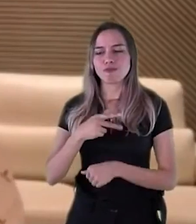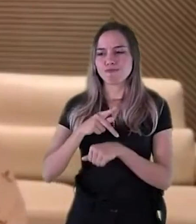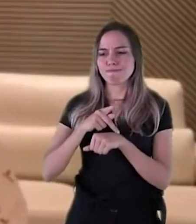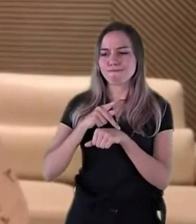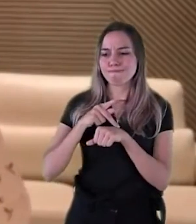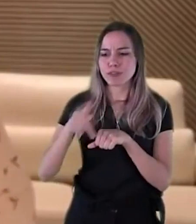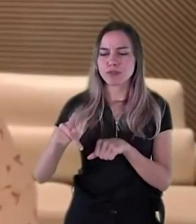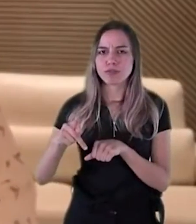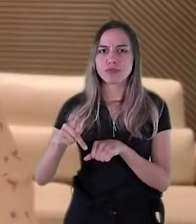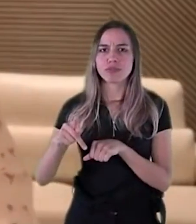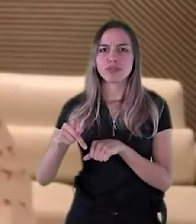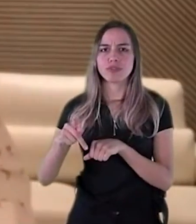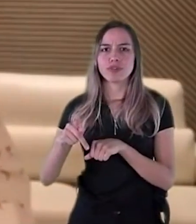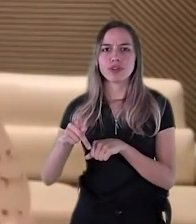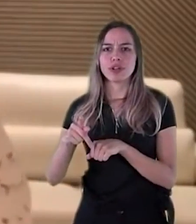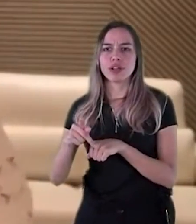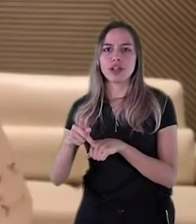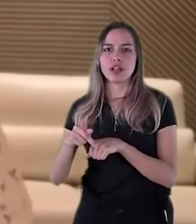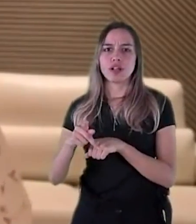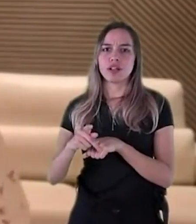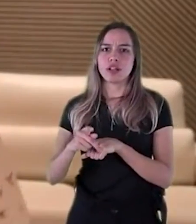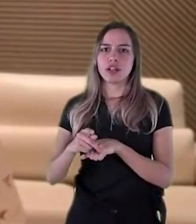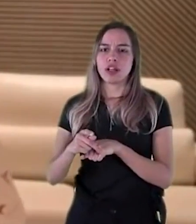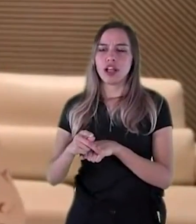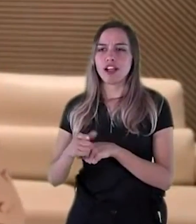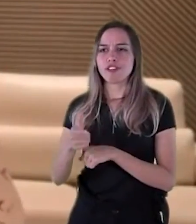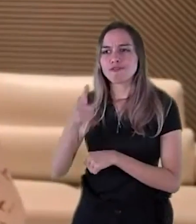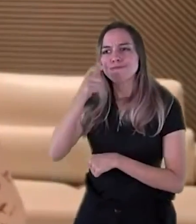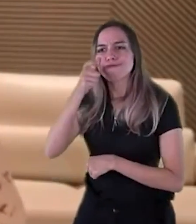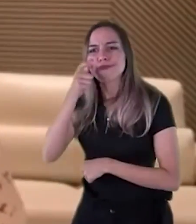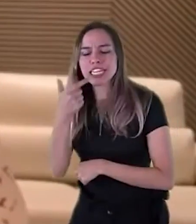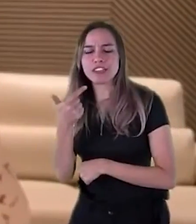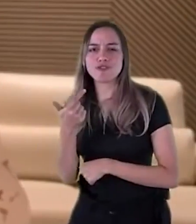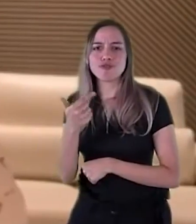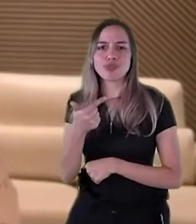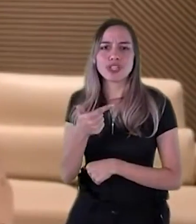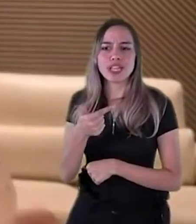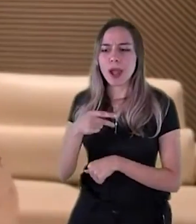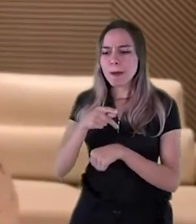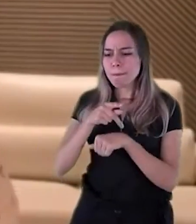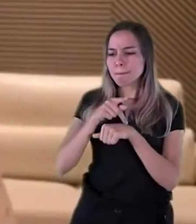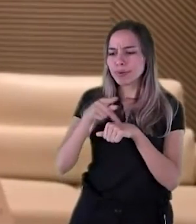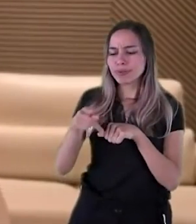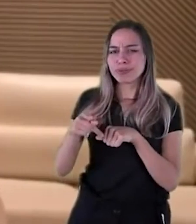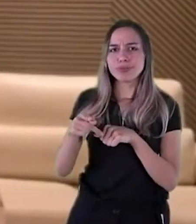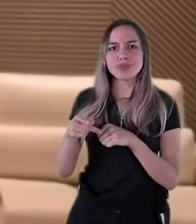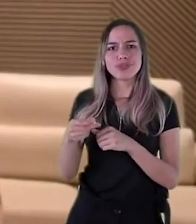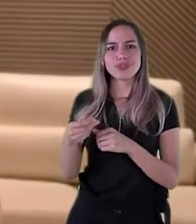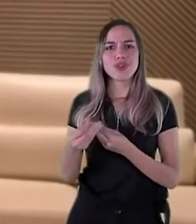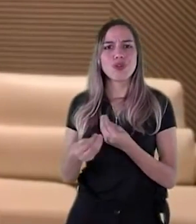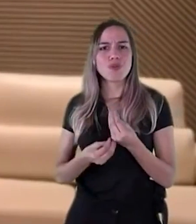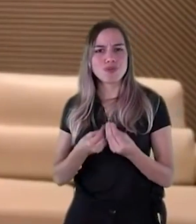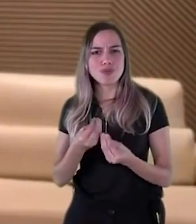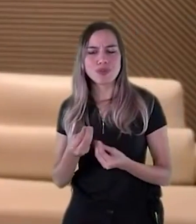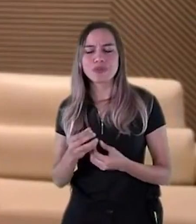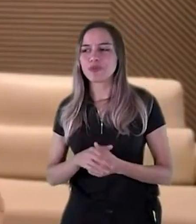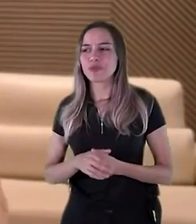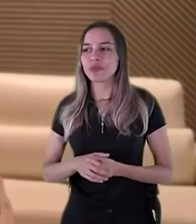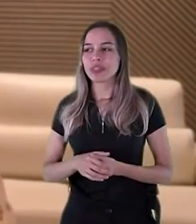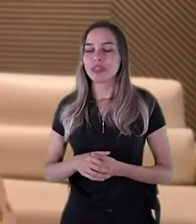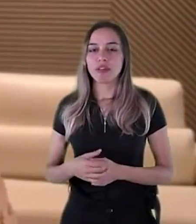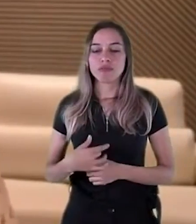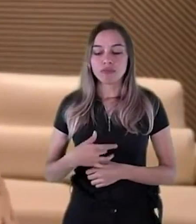sem interesse, absolutamente desinteressado. Então, é uma perda